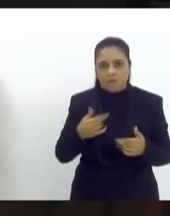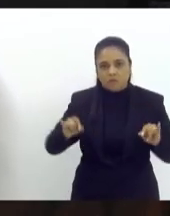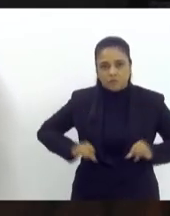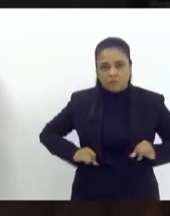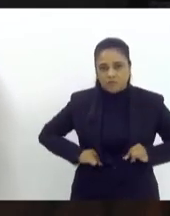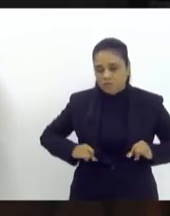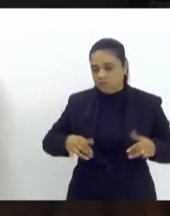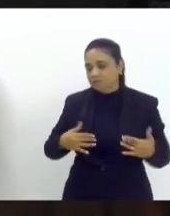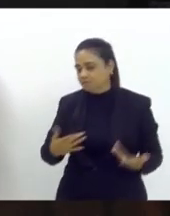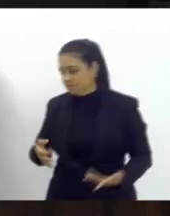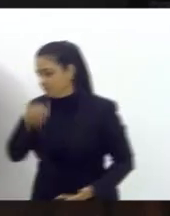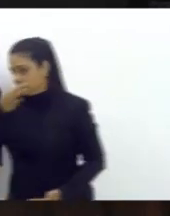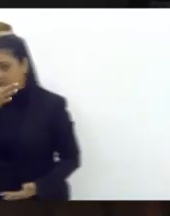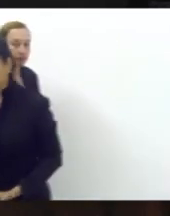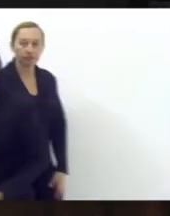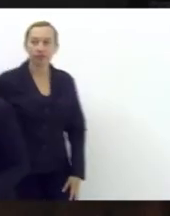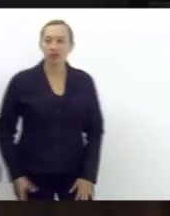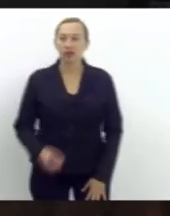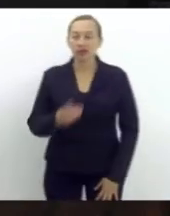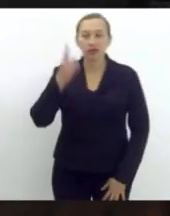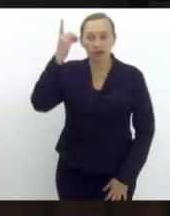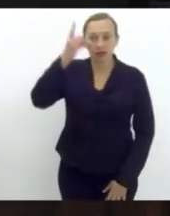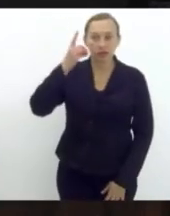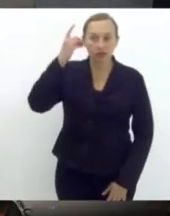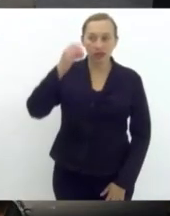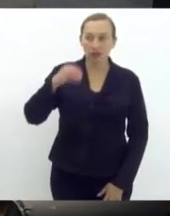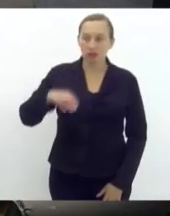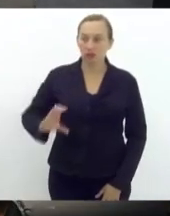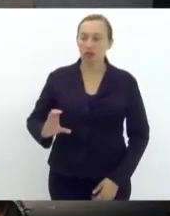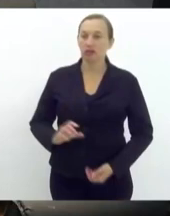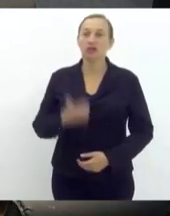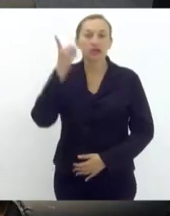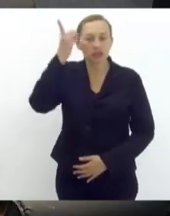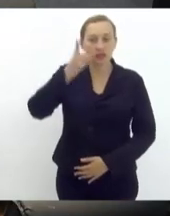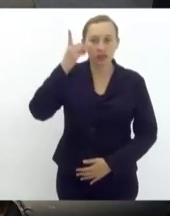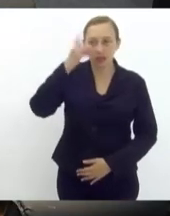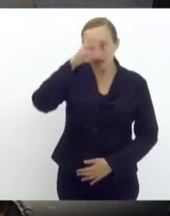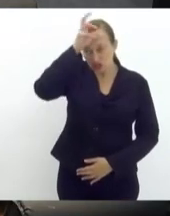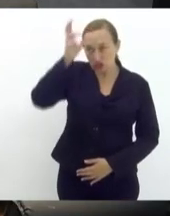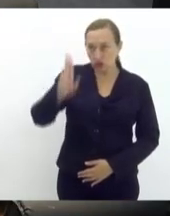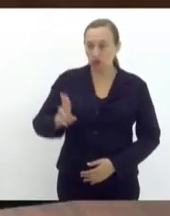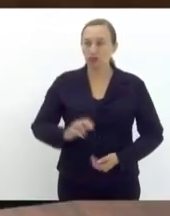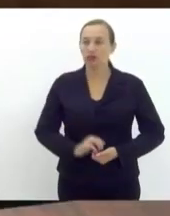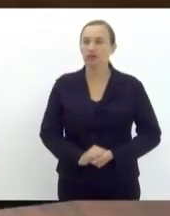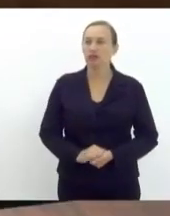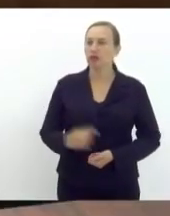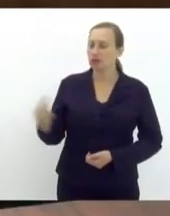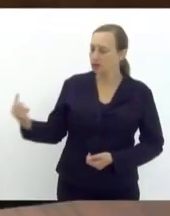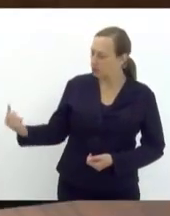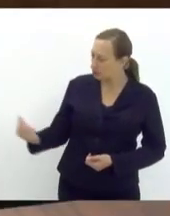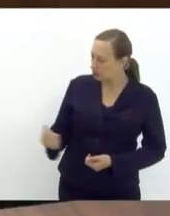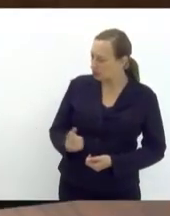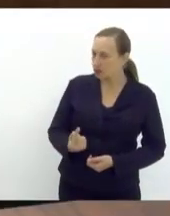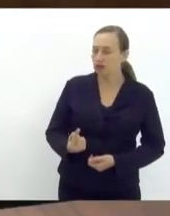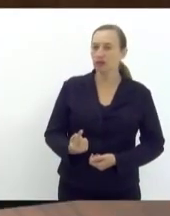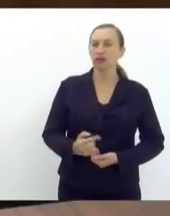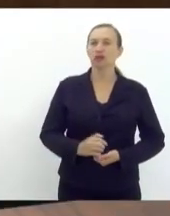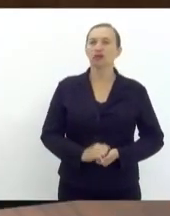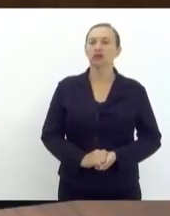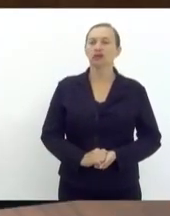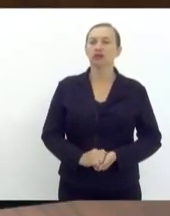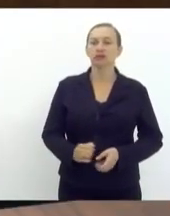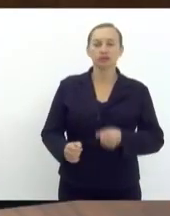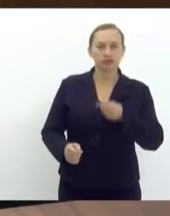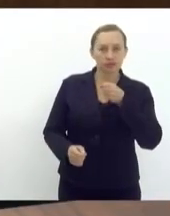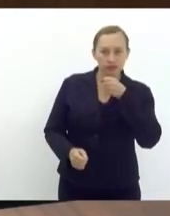pelas sugestões deputado Carlos Mickey Deputado tia Ju venho a esse